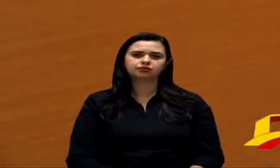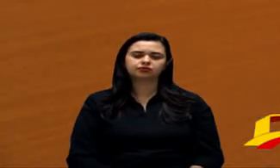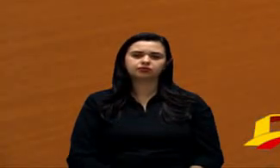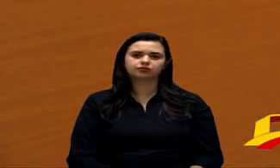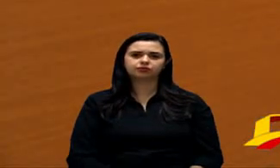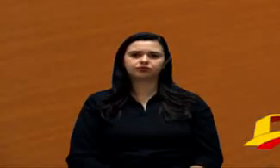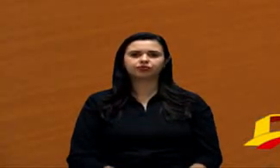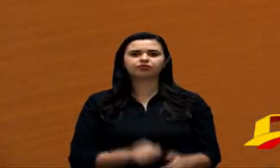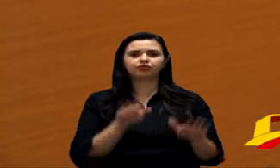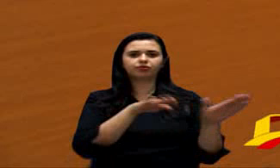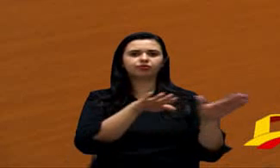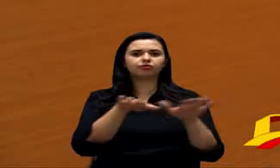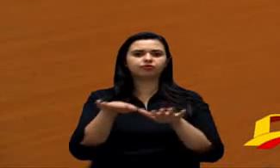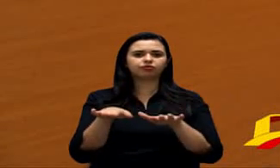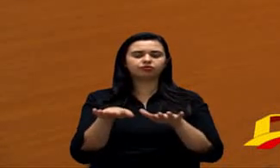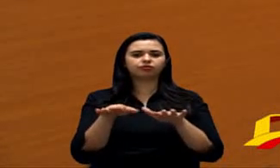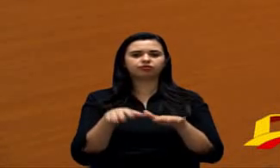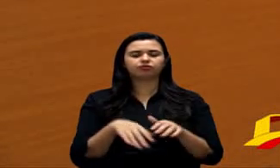Pessoal,